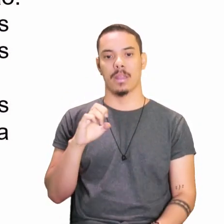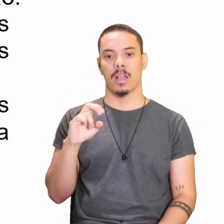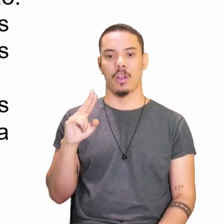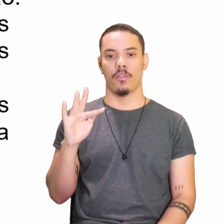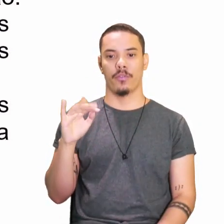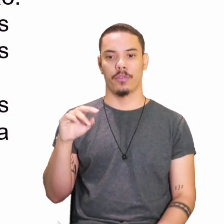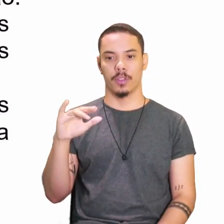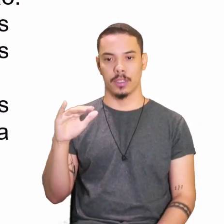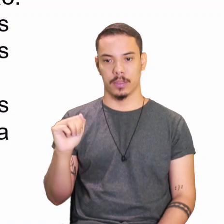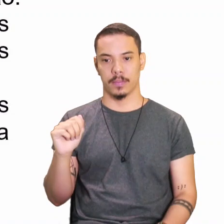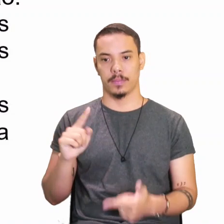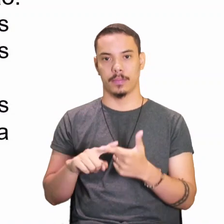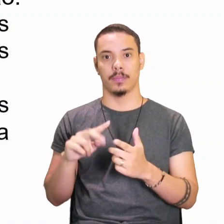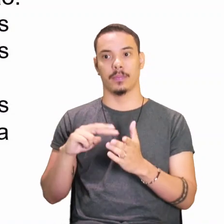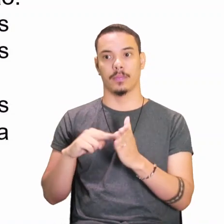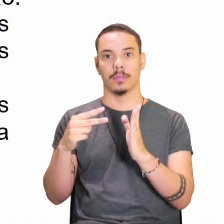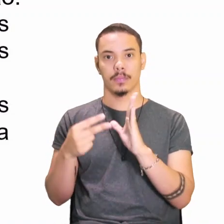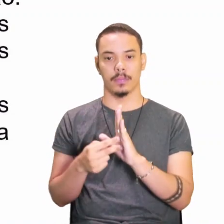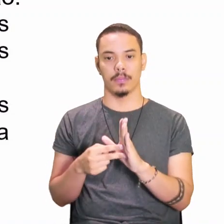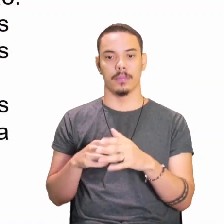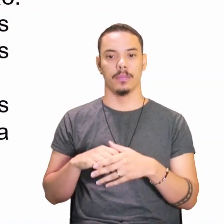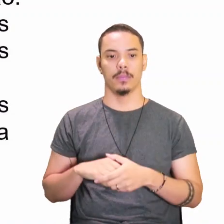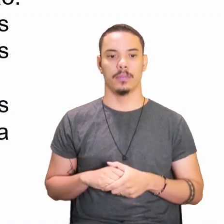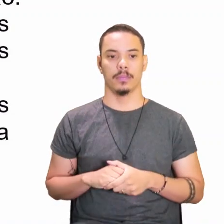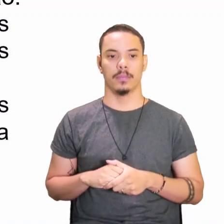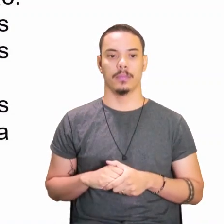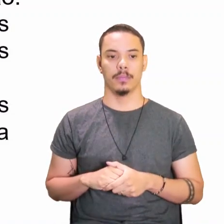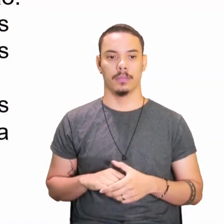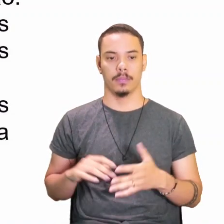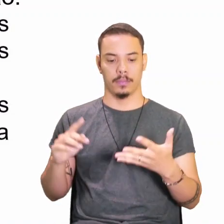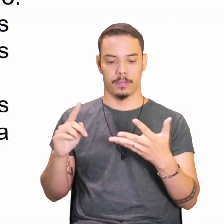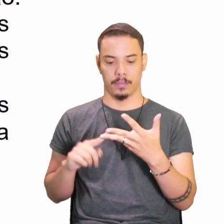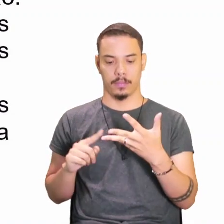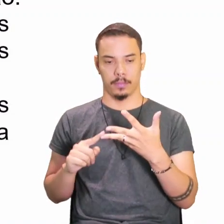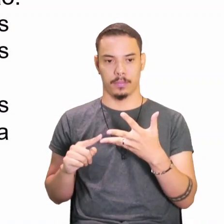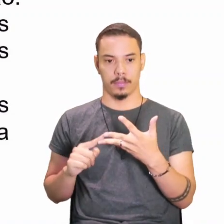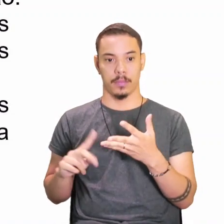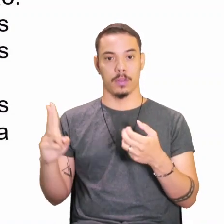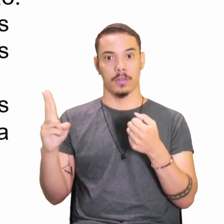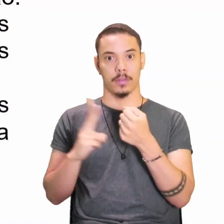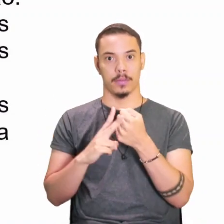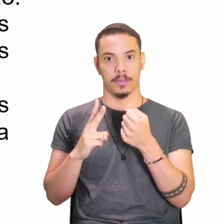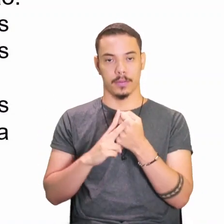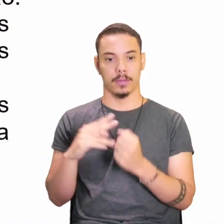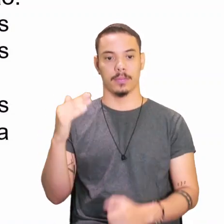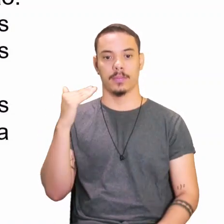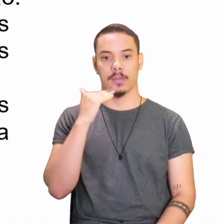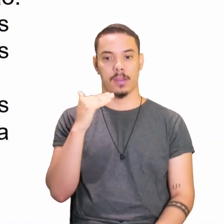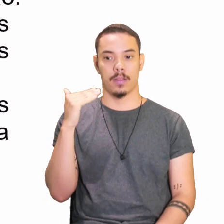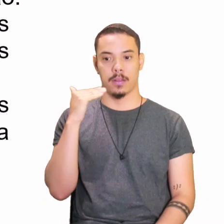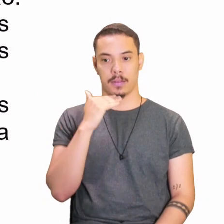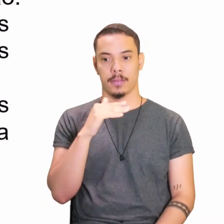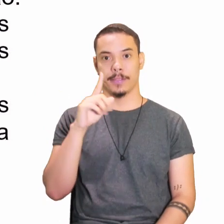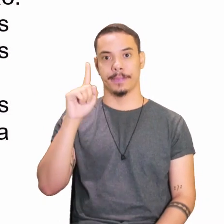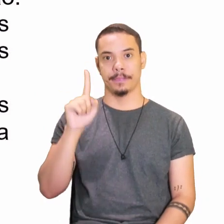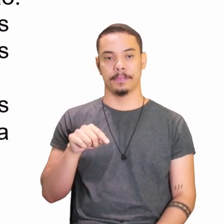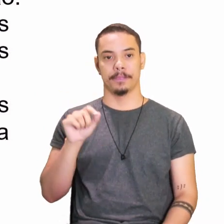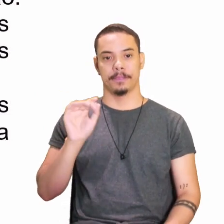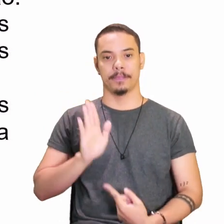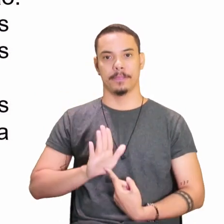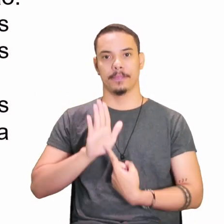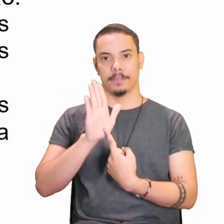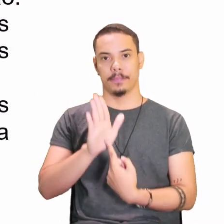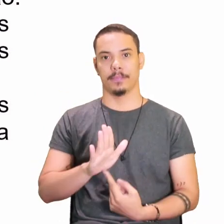eufonia e a significação quatro os verbos defectivos são aqueles que